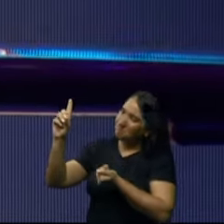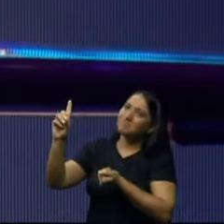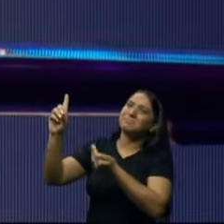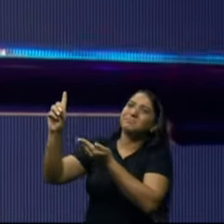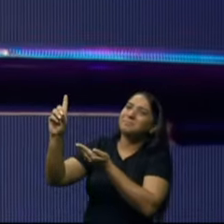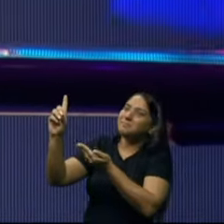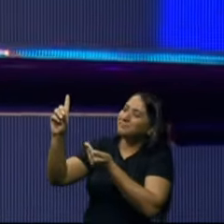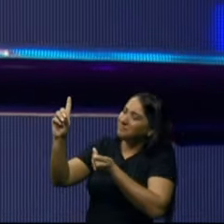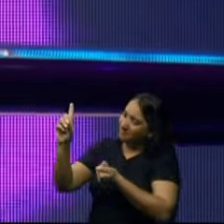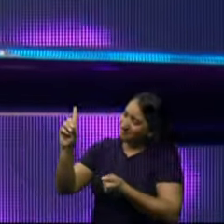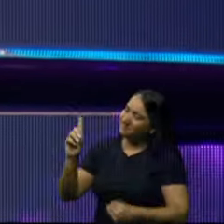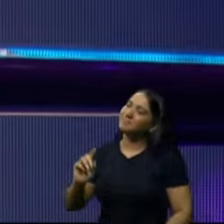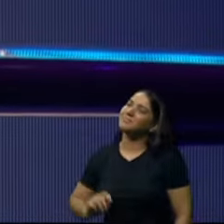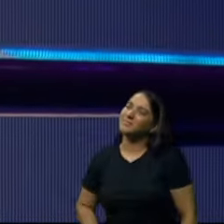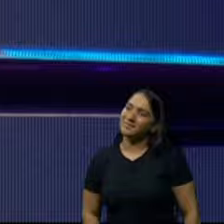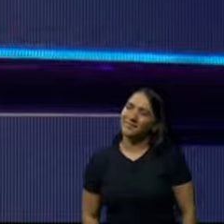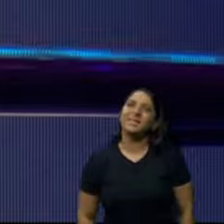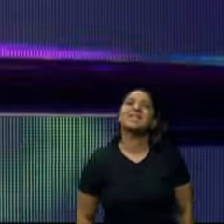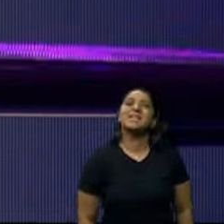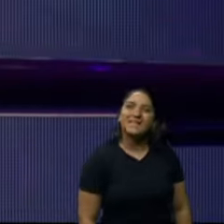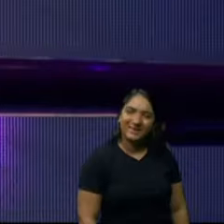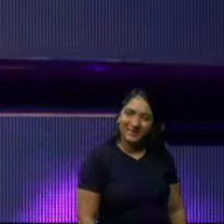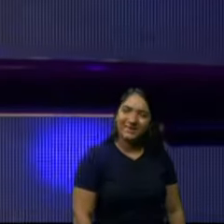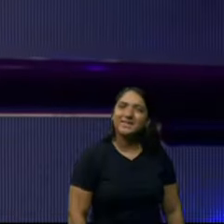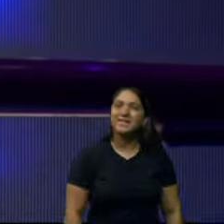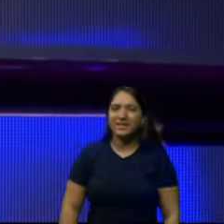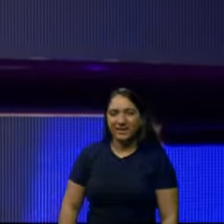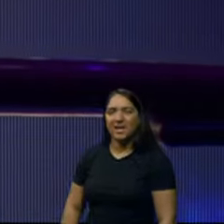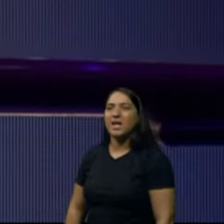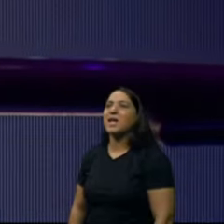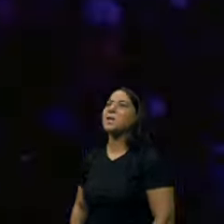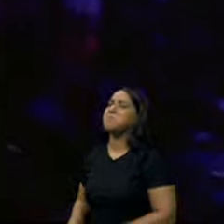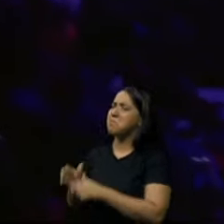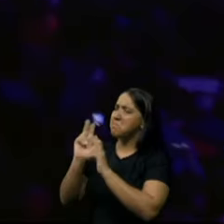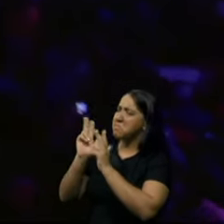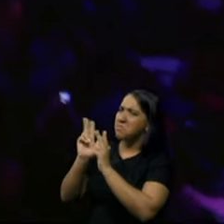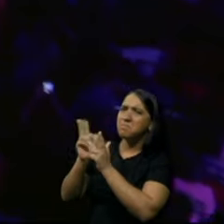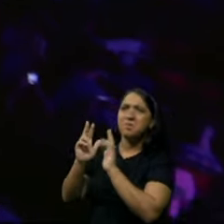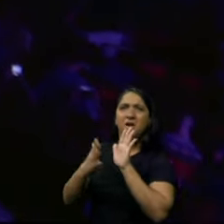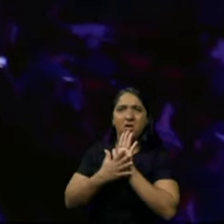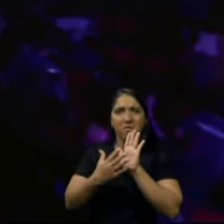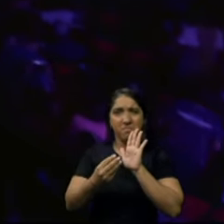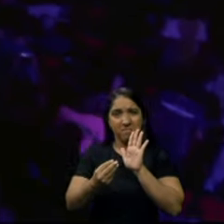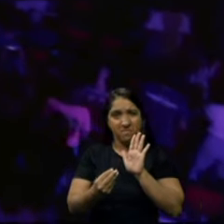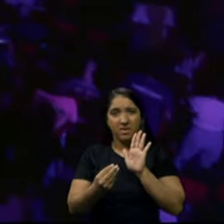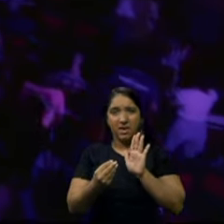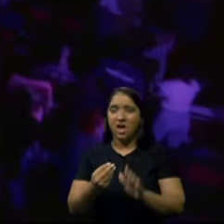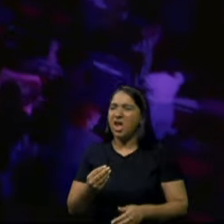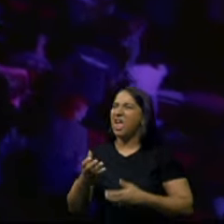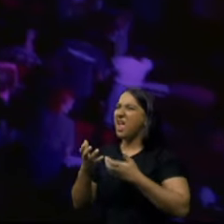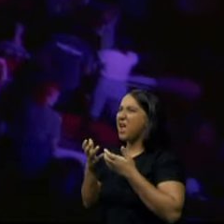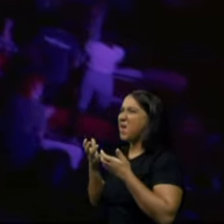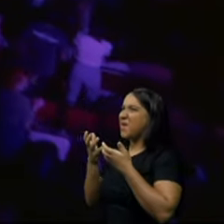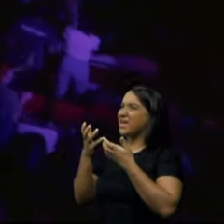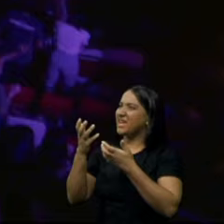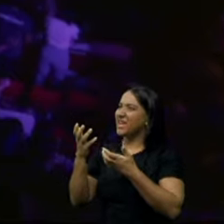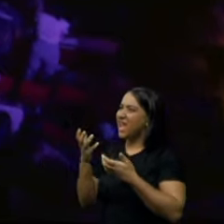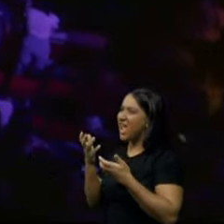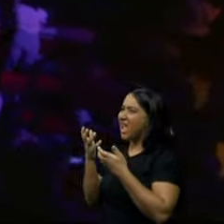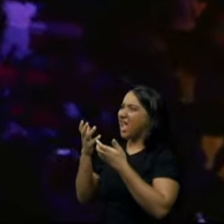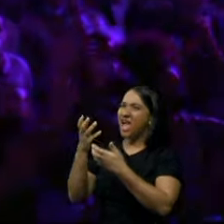felicidade Diga para ele eu quero ver